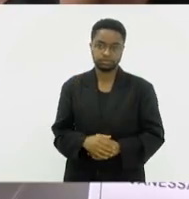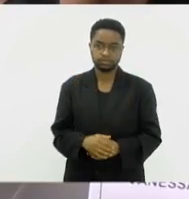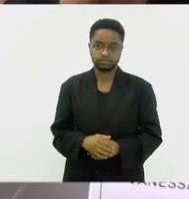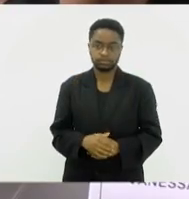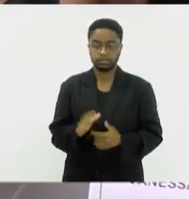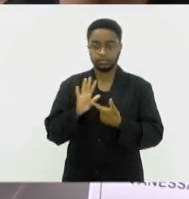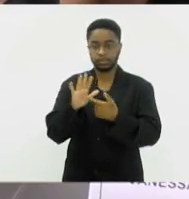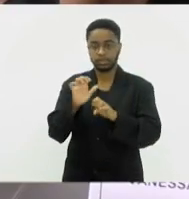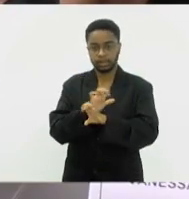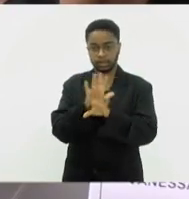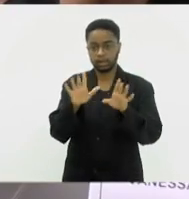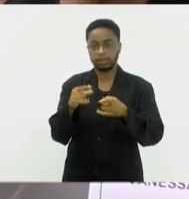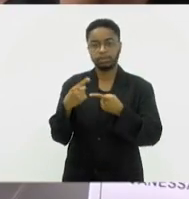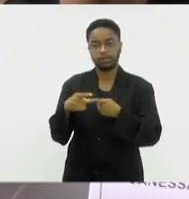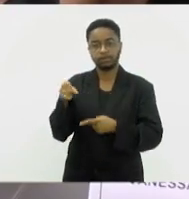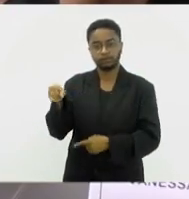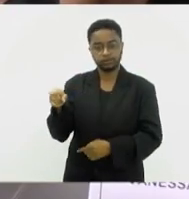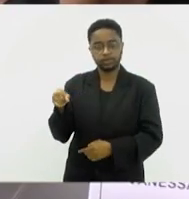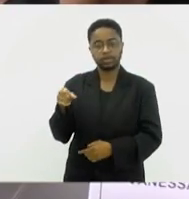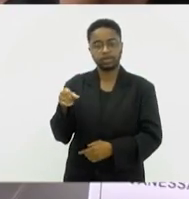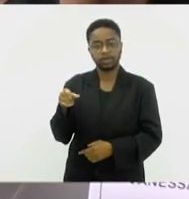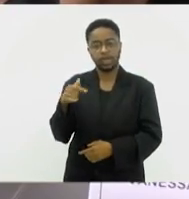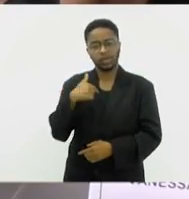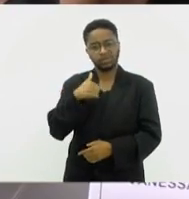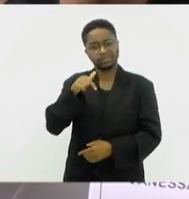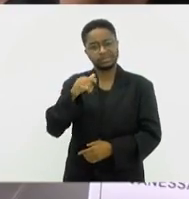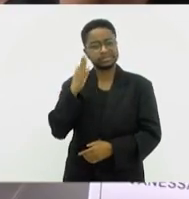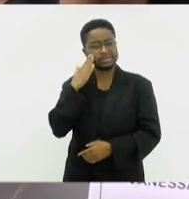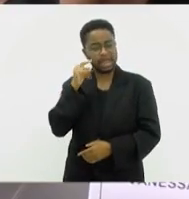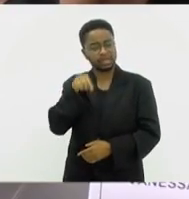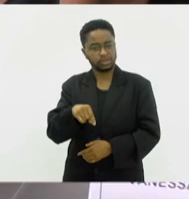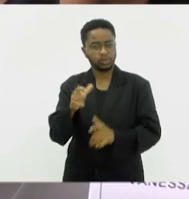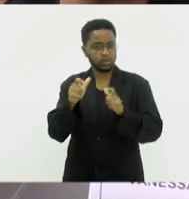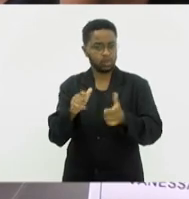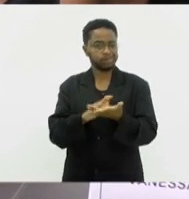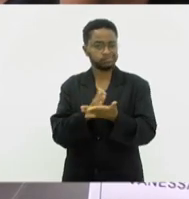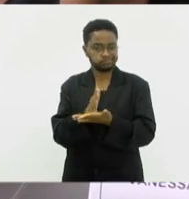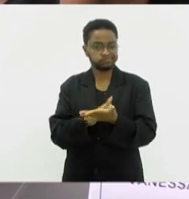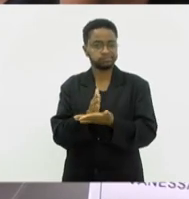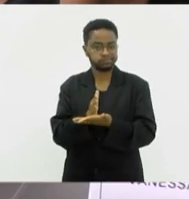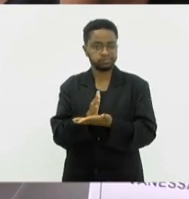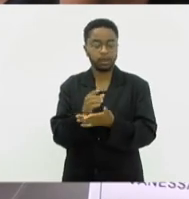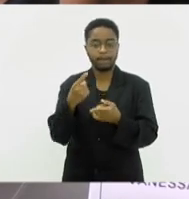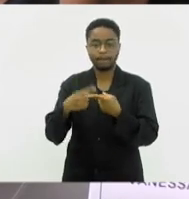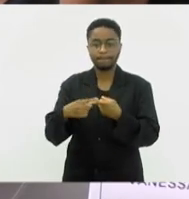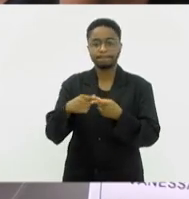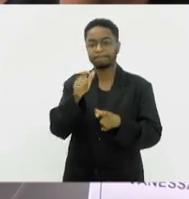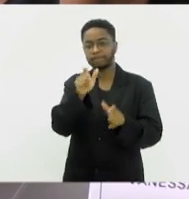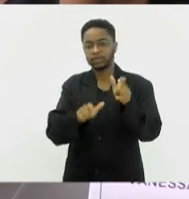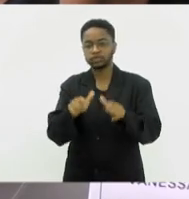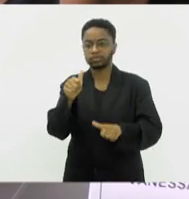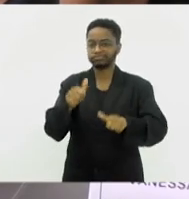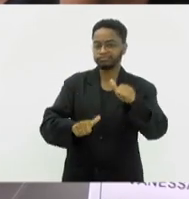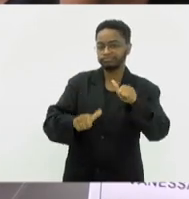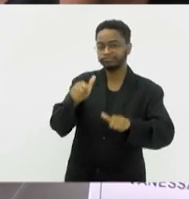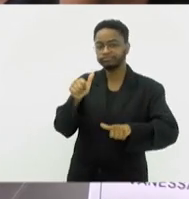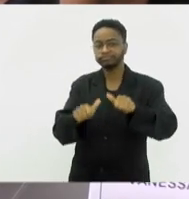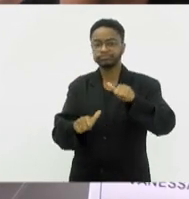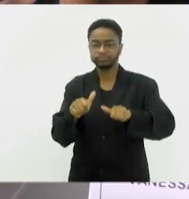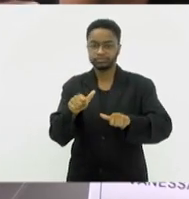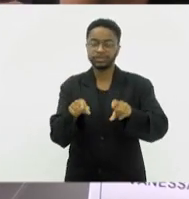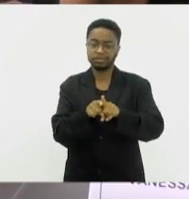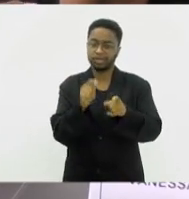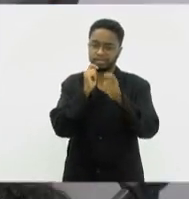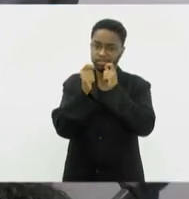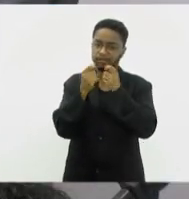nítido que o senhor, mesmo numa situação, e sei que esse aqui é um ambiente de desconforto, porque as pessoas estão sendo avaliadas e toda sabatina é